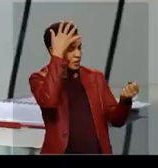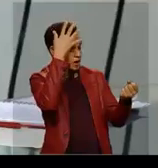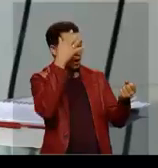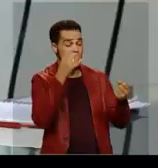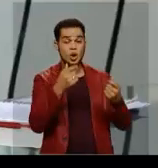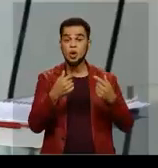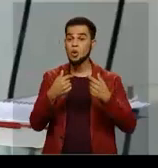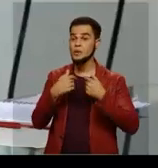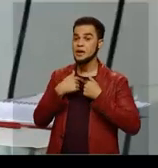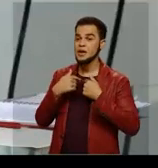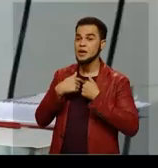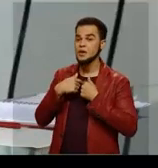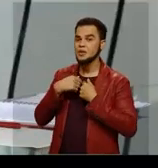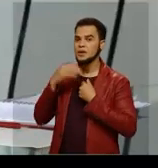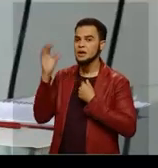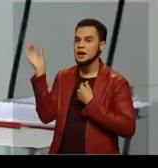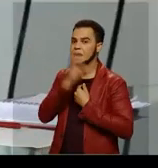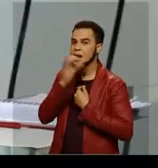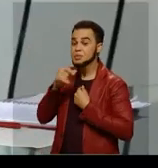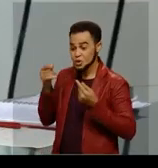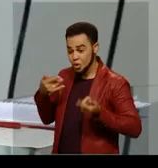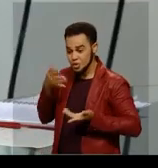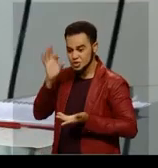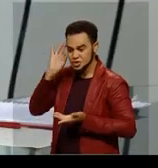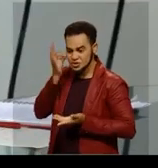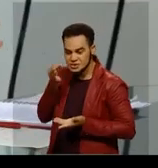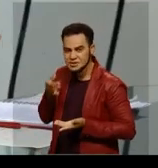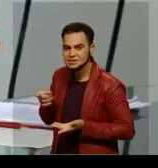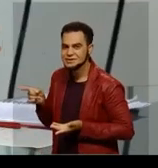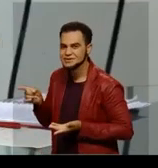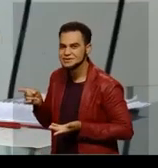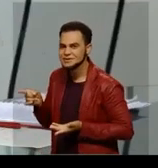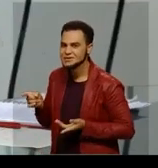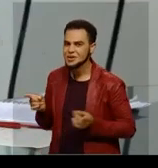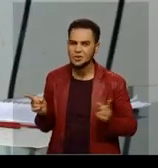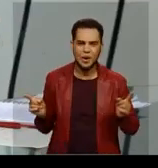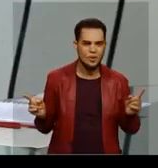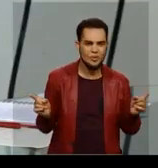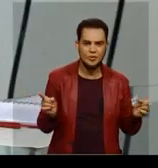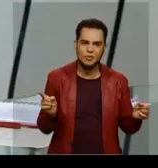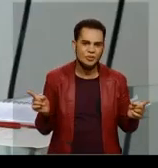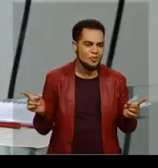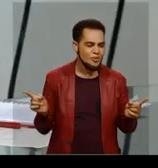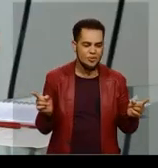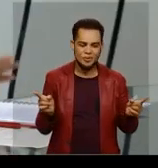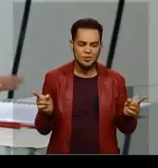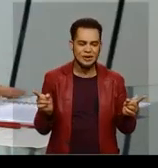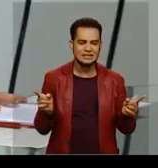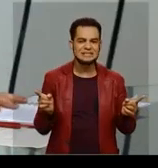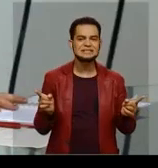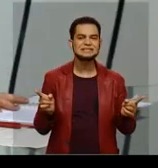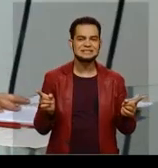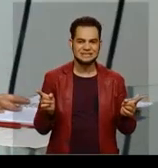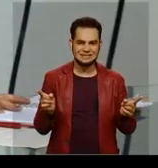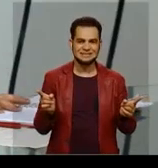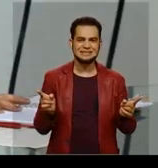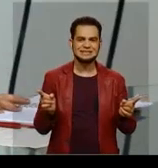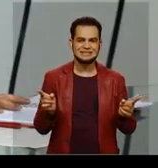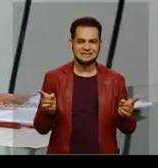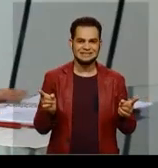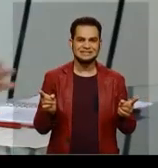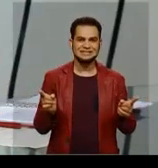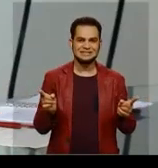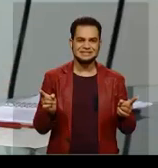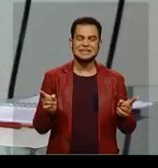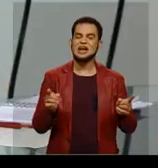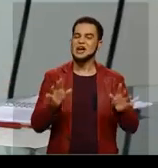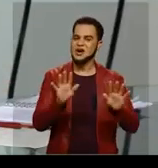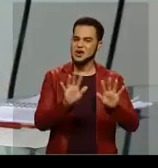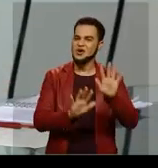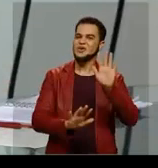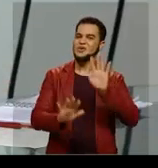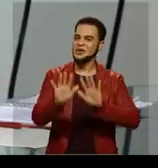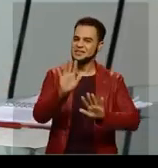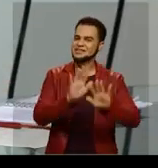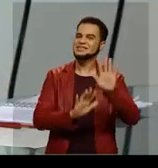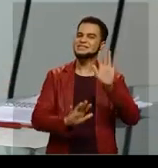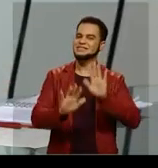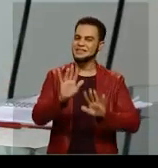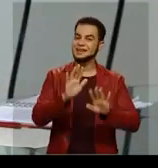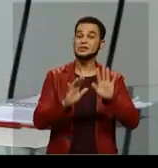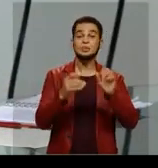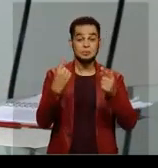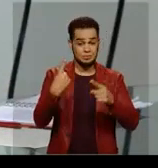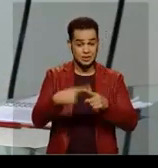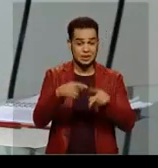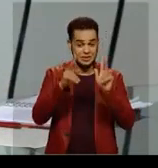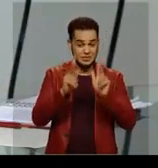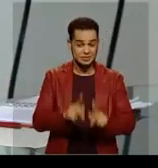de comprar o carro, né? Então, isso não pode acontecer. Não pode, porque o corretor, ele precisa